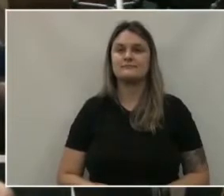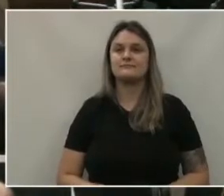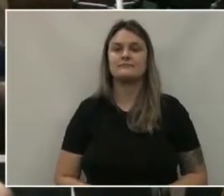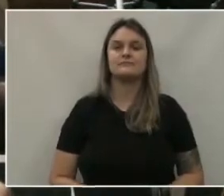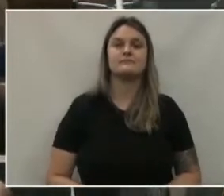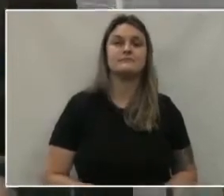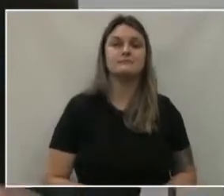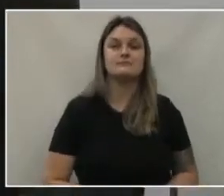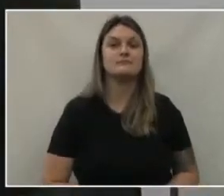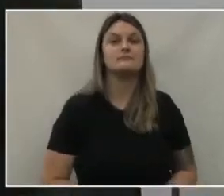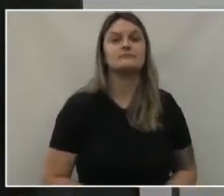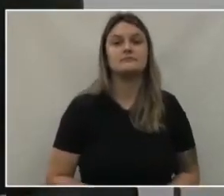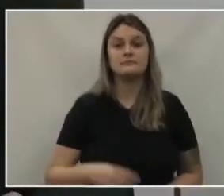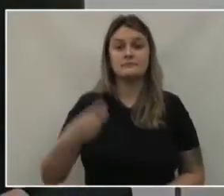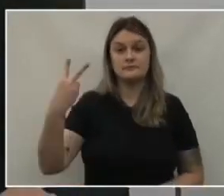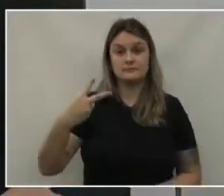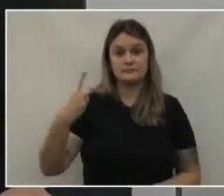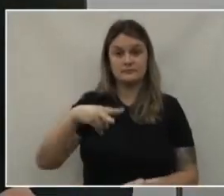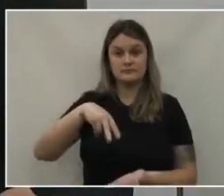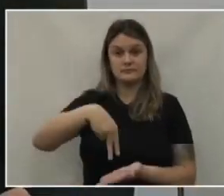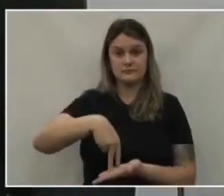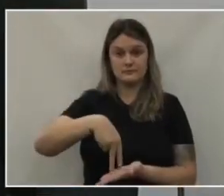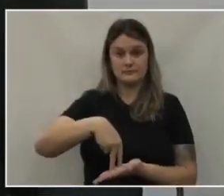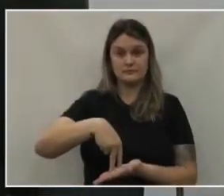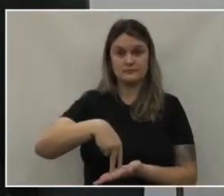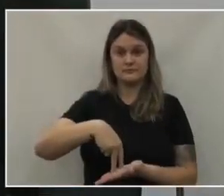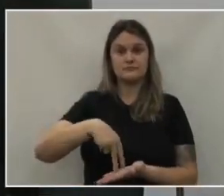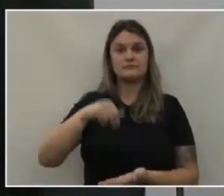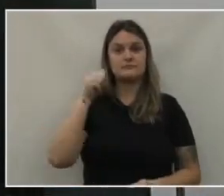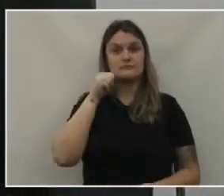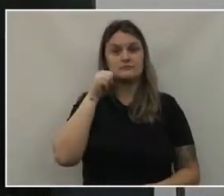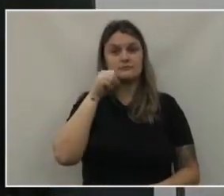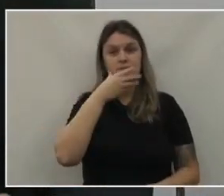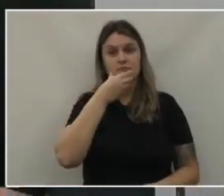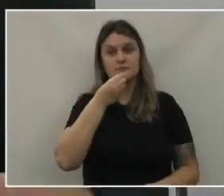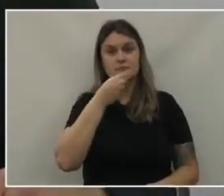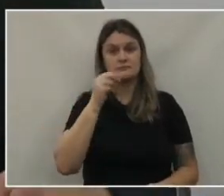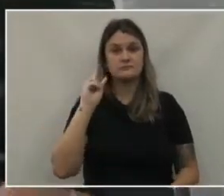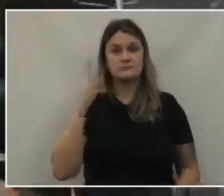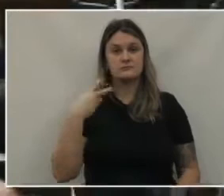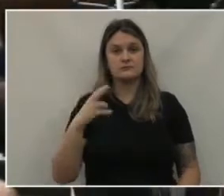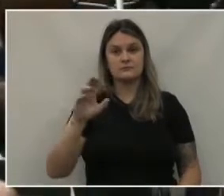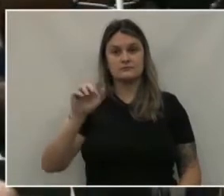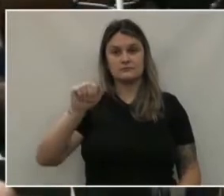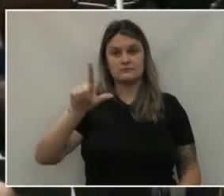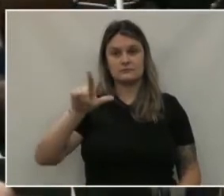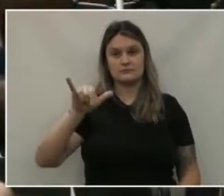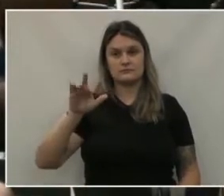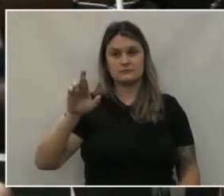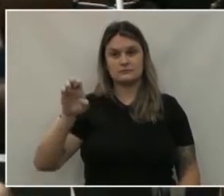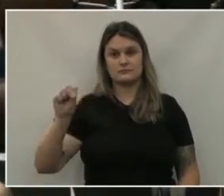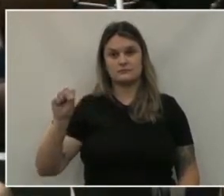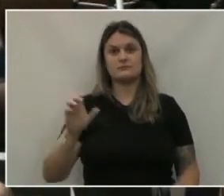Pela ordem de inscrição, concedo a palavra na tribuna, vereador Almires Bugai Filho.